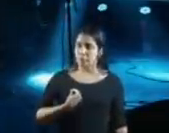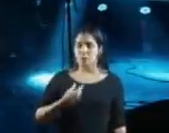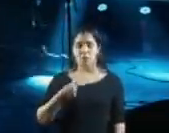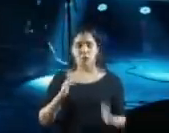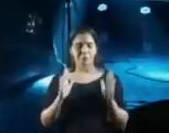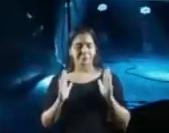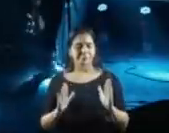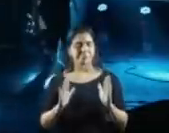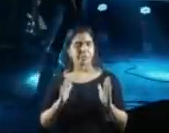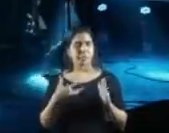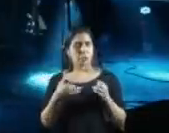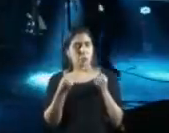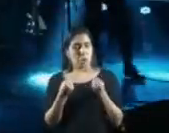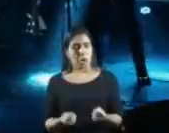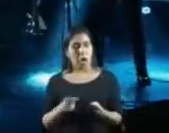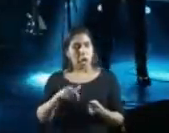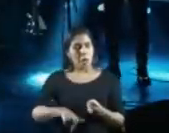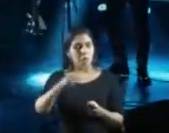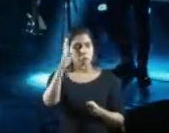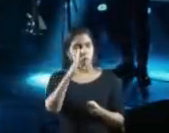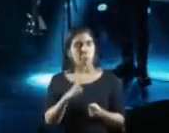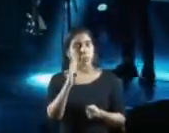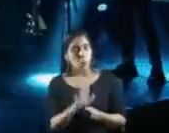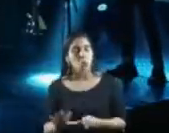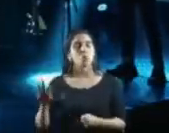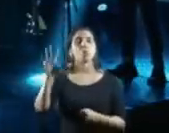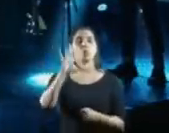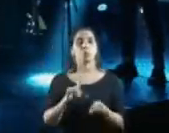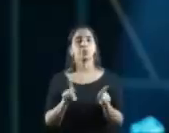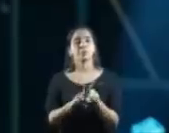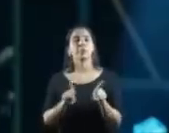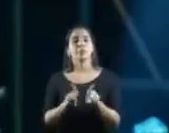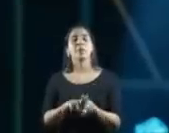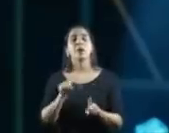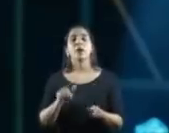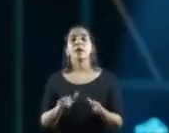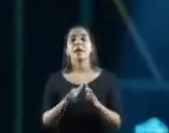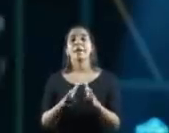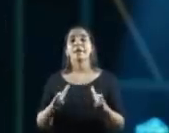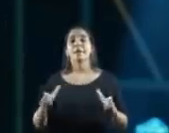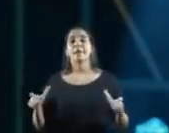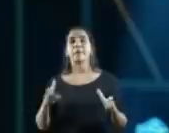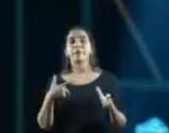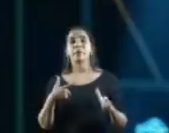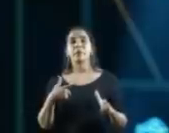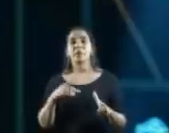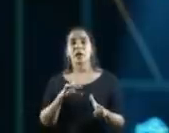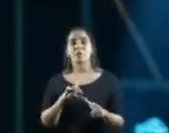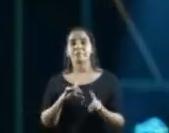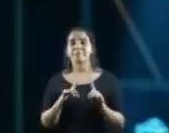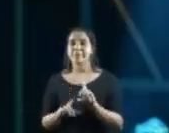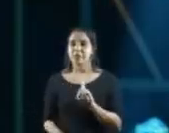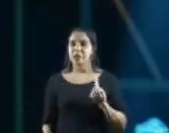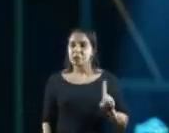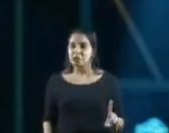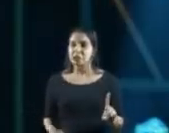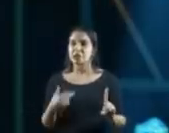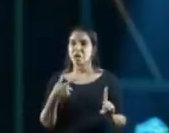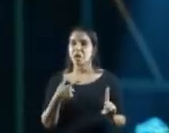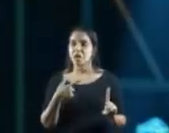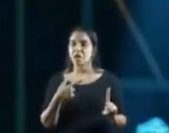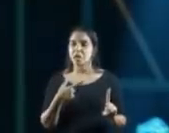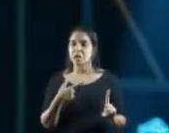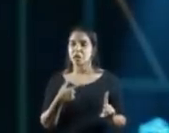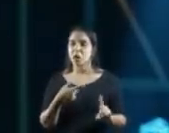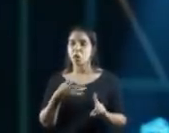período muito grave, não só no Brasil como no mundo, que é o do crescimento da extrema-direita, do discurso de ódio e